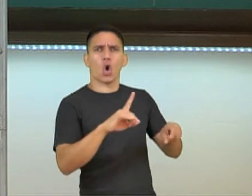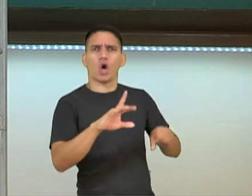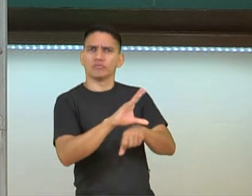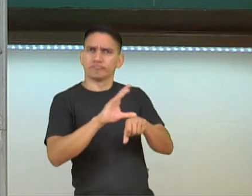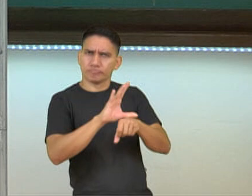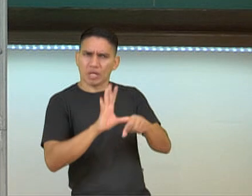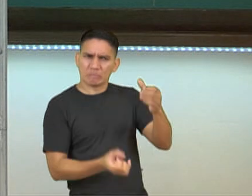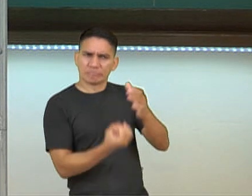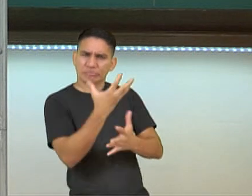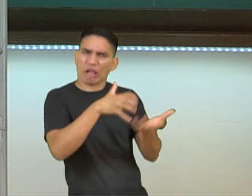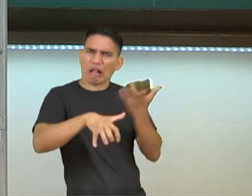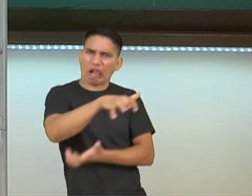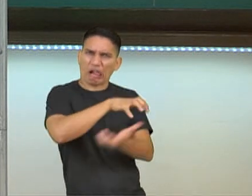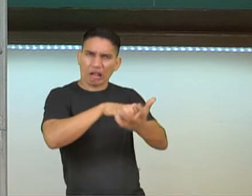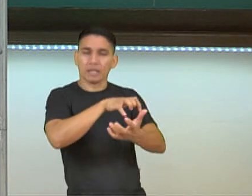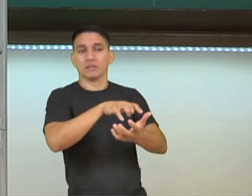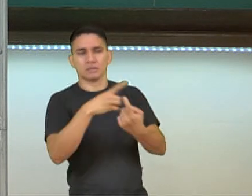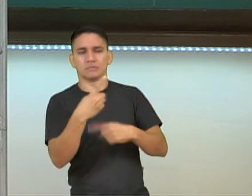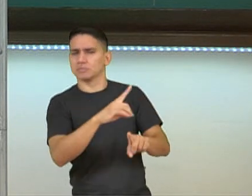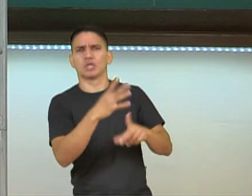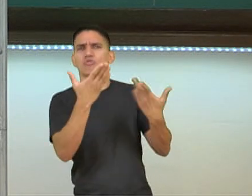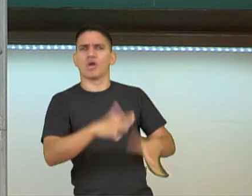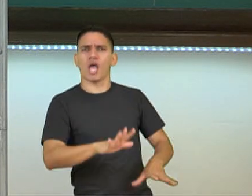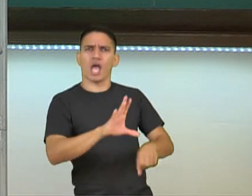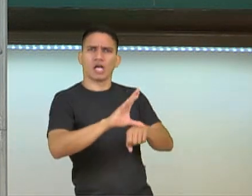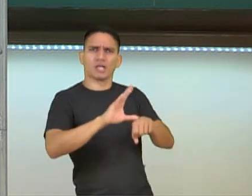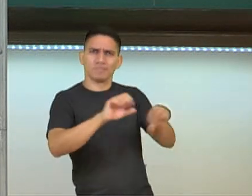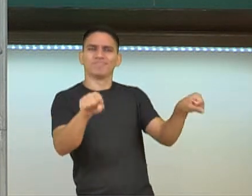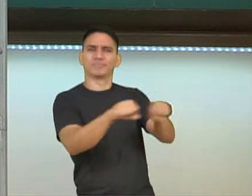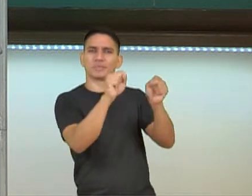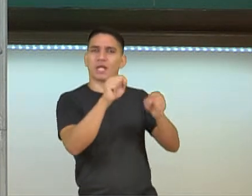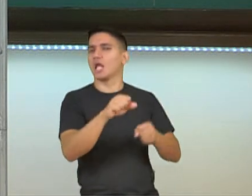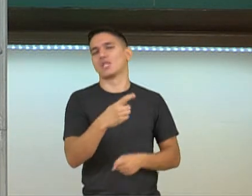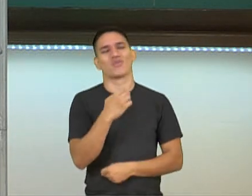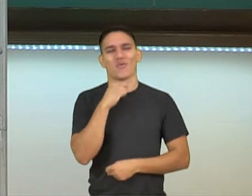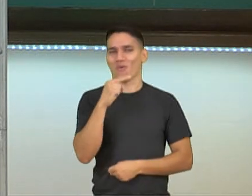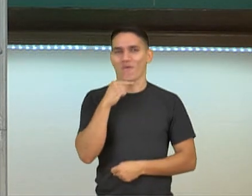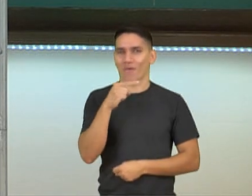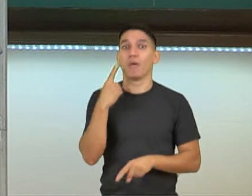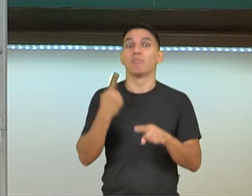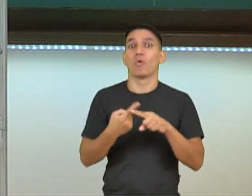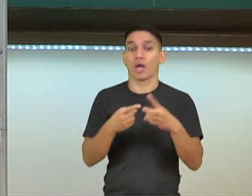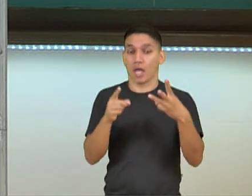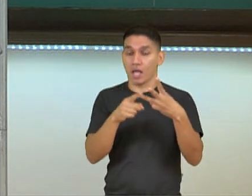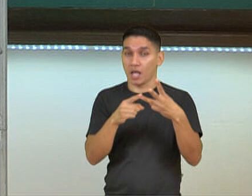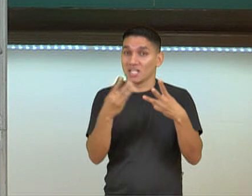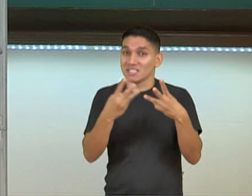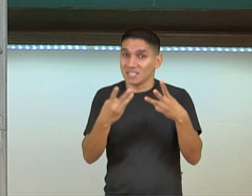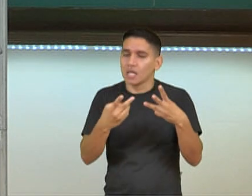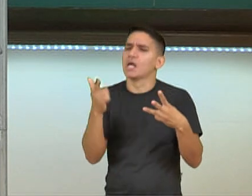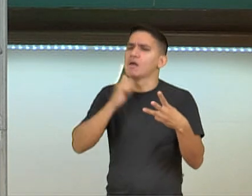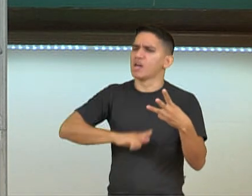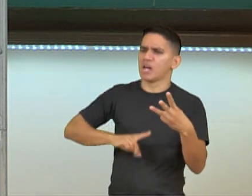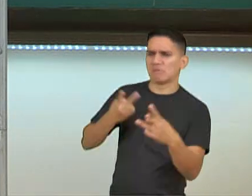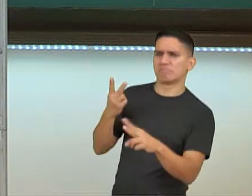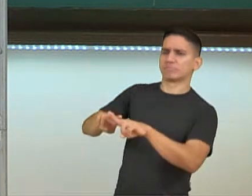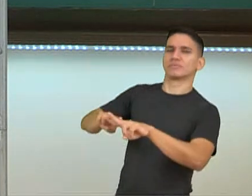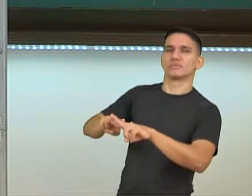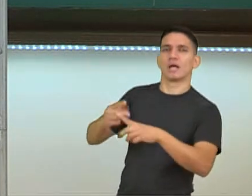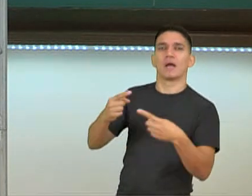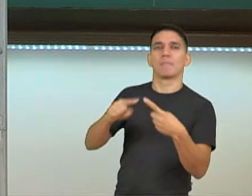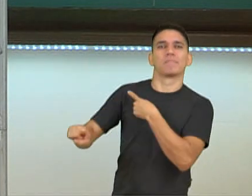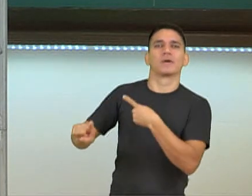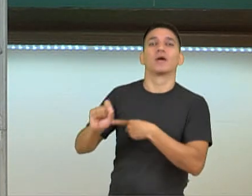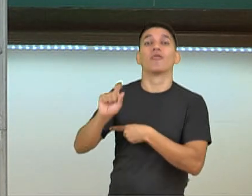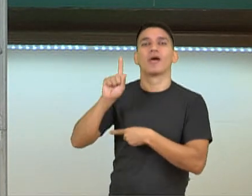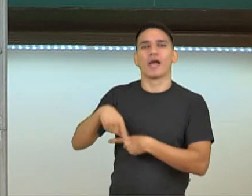uma contra-revolução. Não vai conseguir, porque o terceiro estado vai conseguir impedir ele a partir da